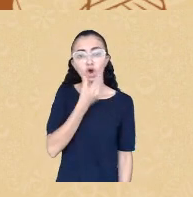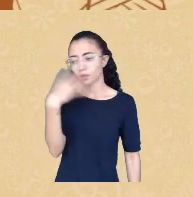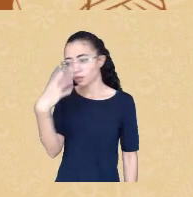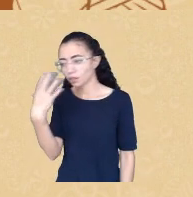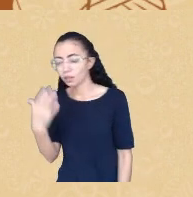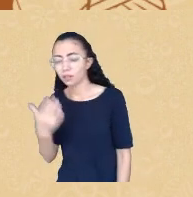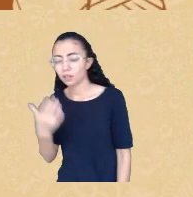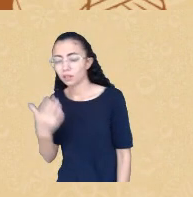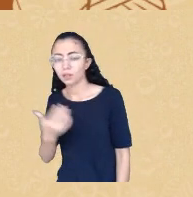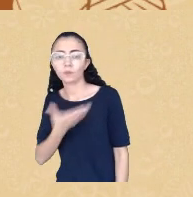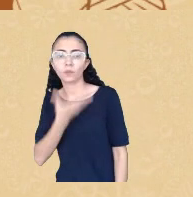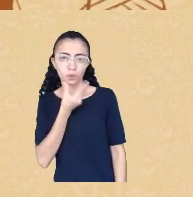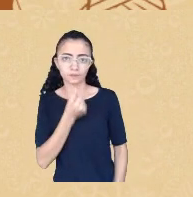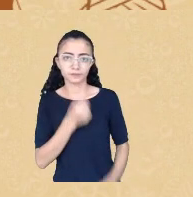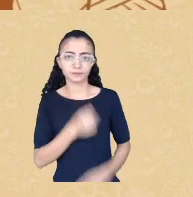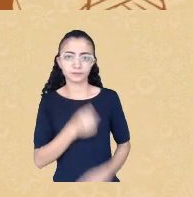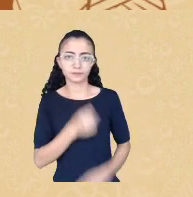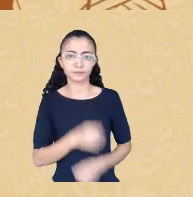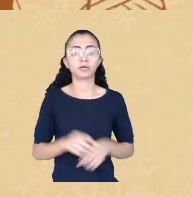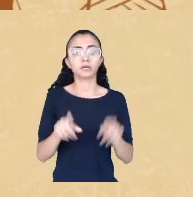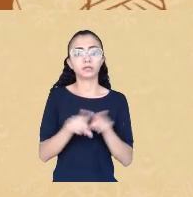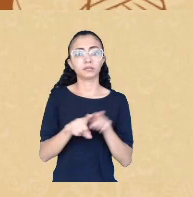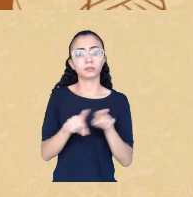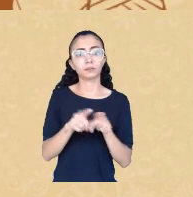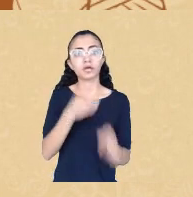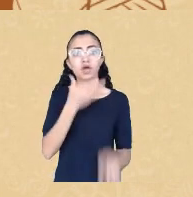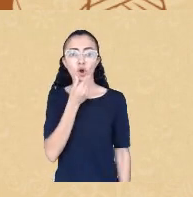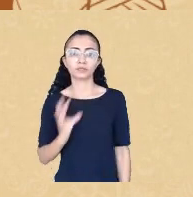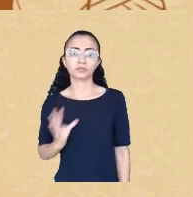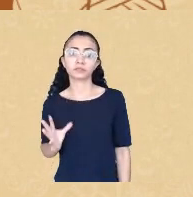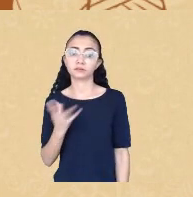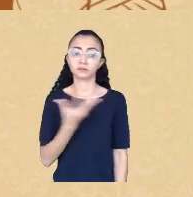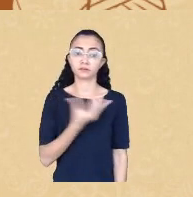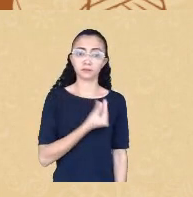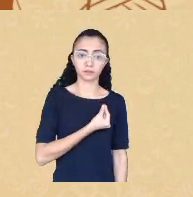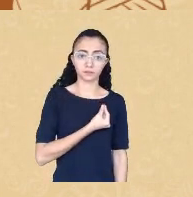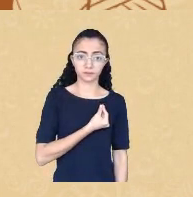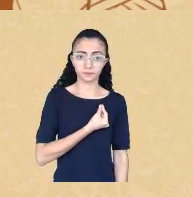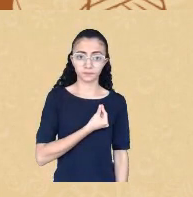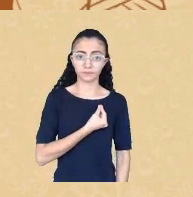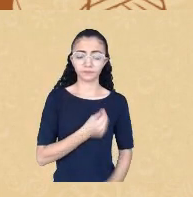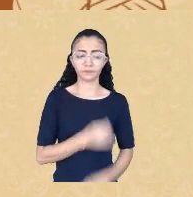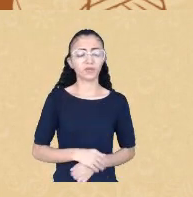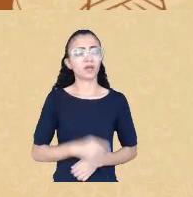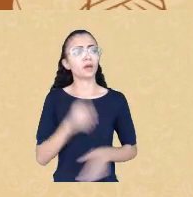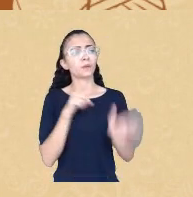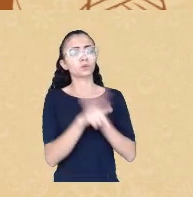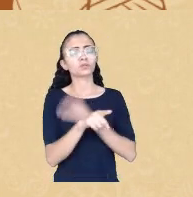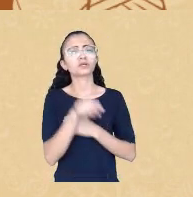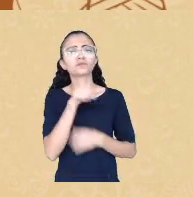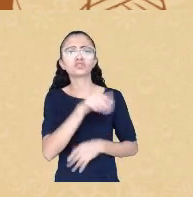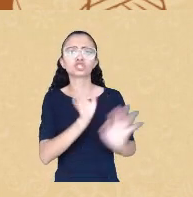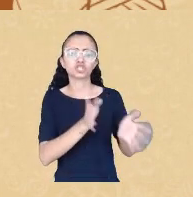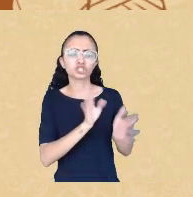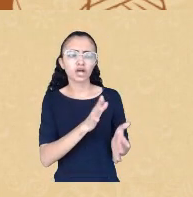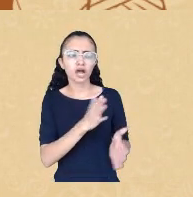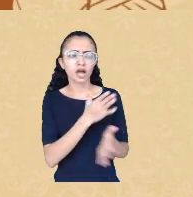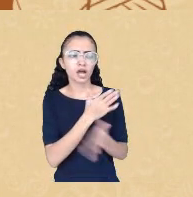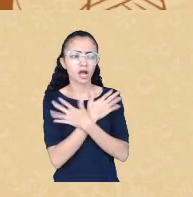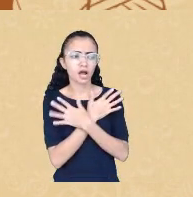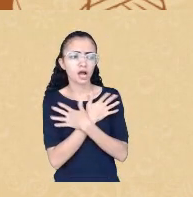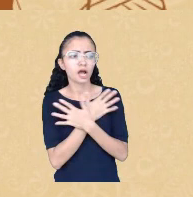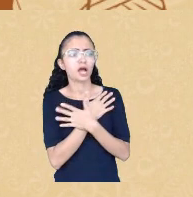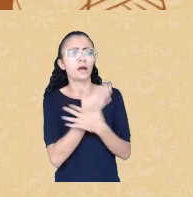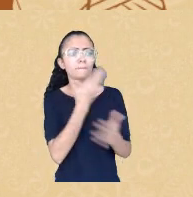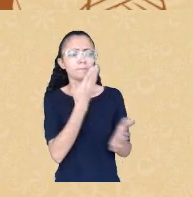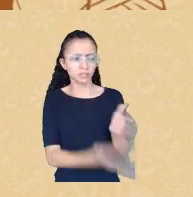trans. Vamos passar. Você já perdeu ou teve negado um emprego? 72% das pessoas do Quênia disseram que sim,